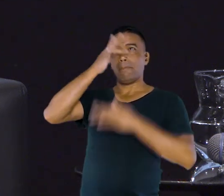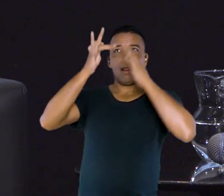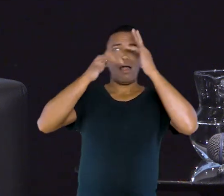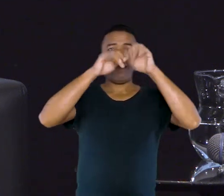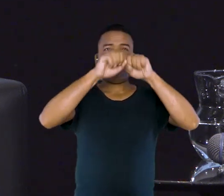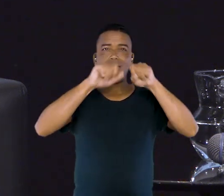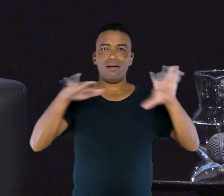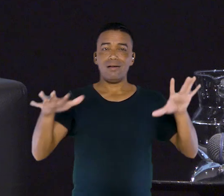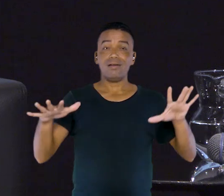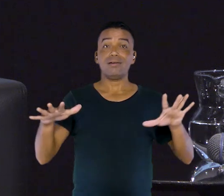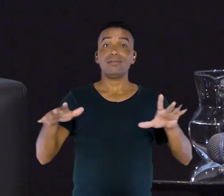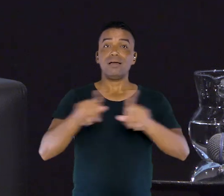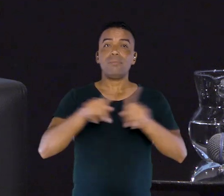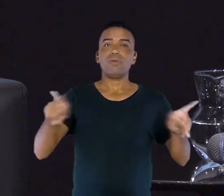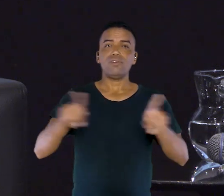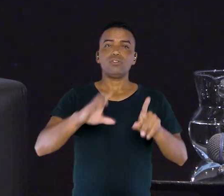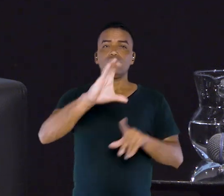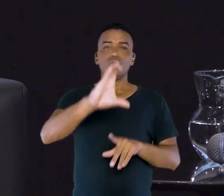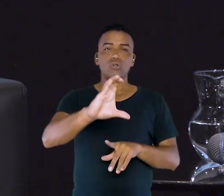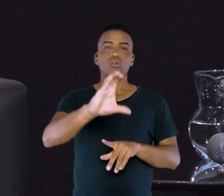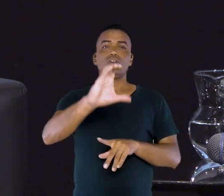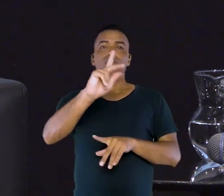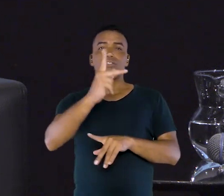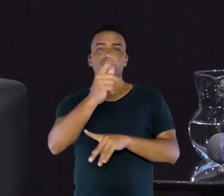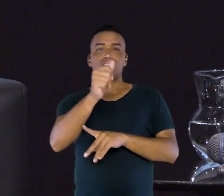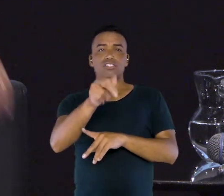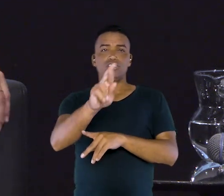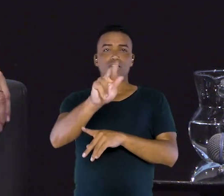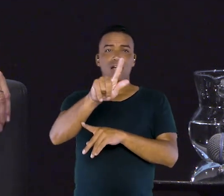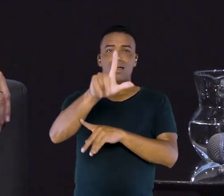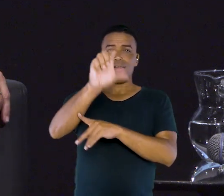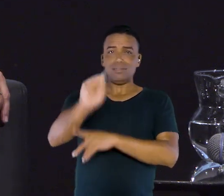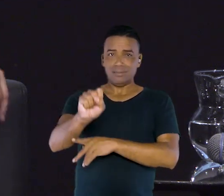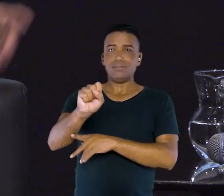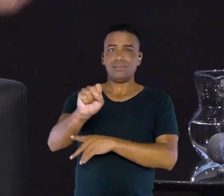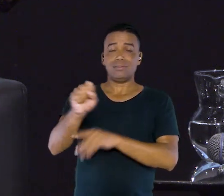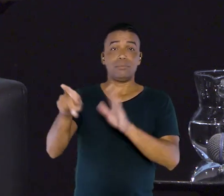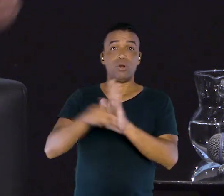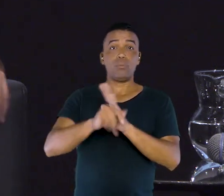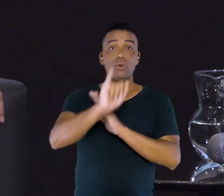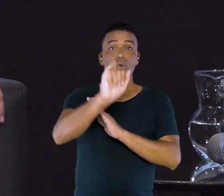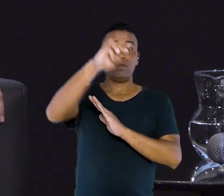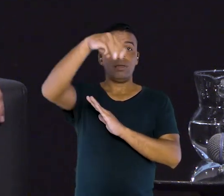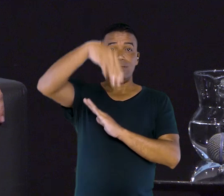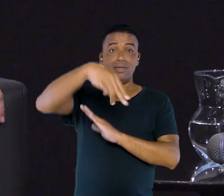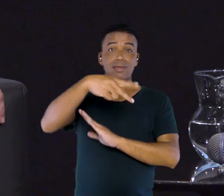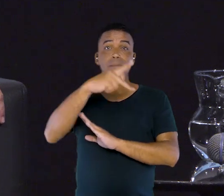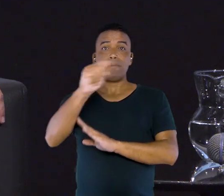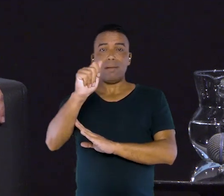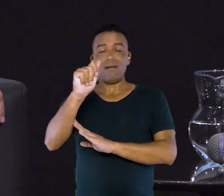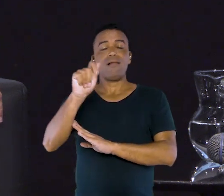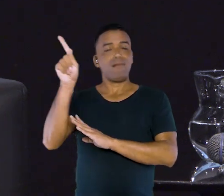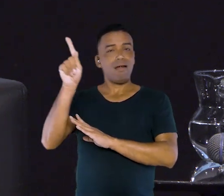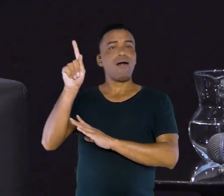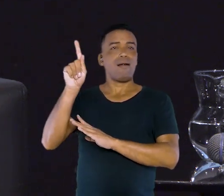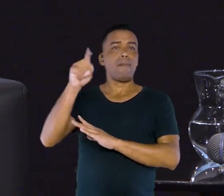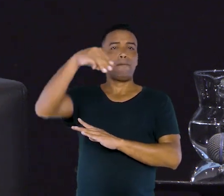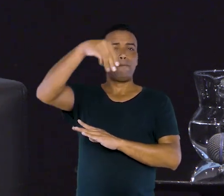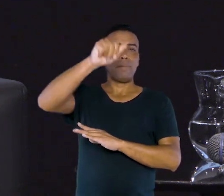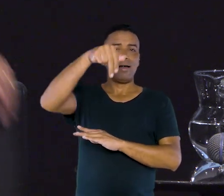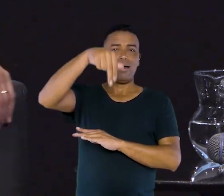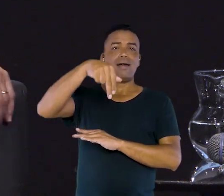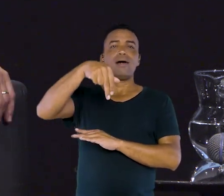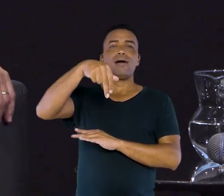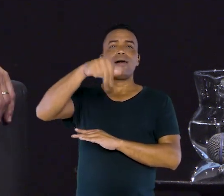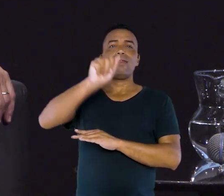sabemos que existe mais... O professor Charles Clement, que é um grande estudioso desse tema, professor do INPA lá em Manaus, ele é um norte-americano que